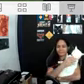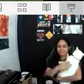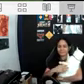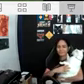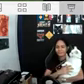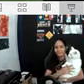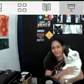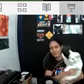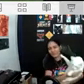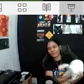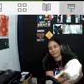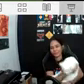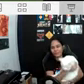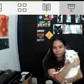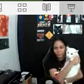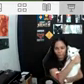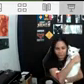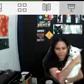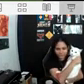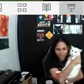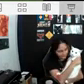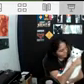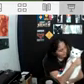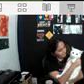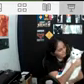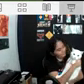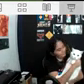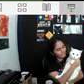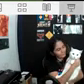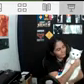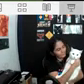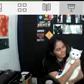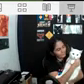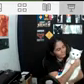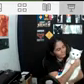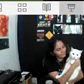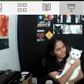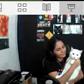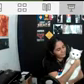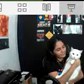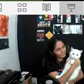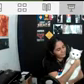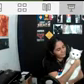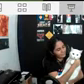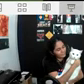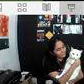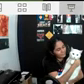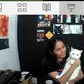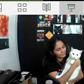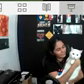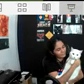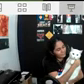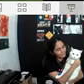amputar. Diga oi pro povo e deixa. É lindo. É